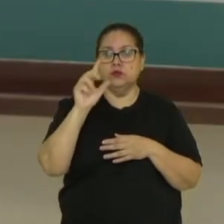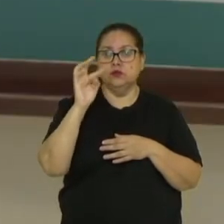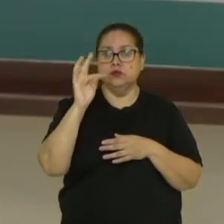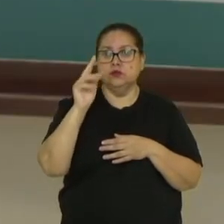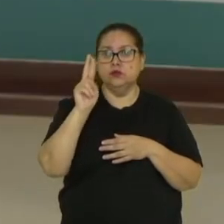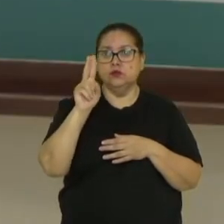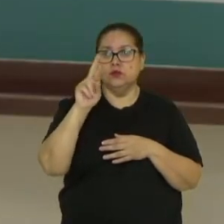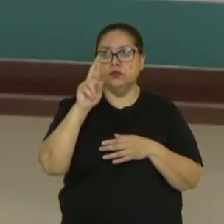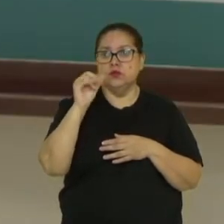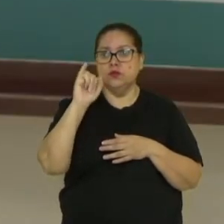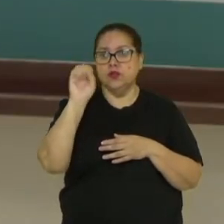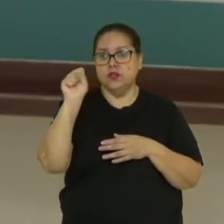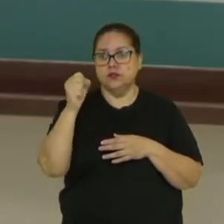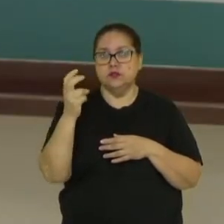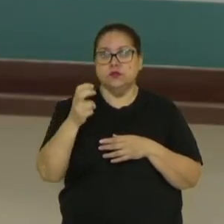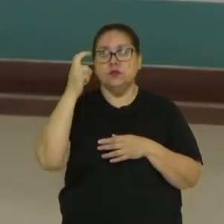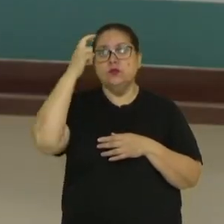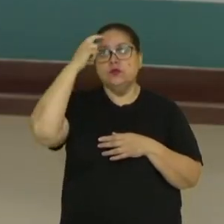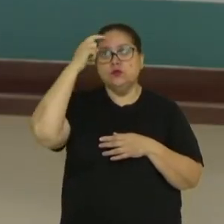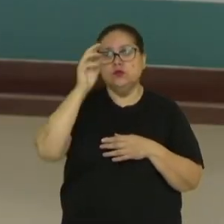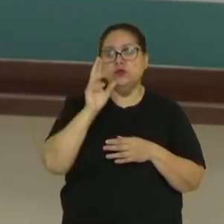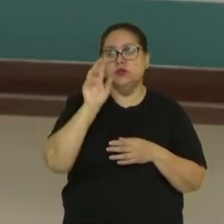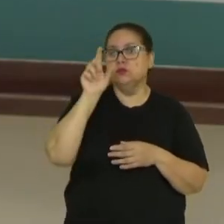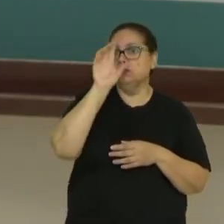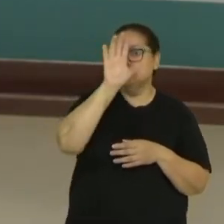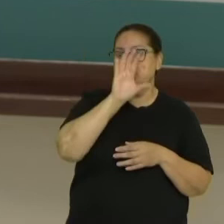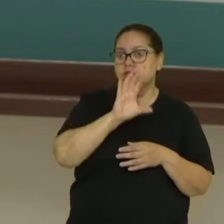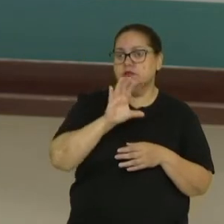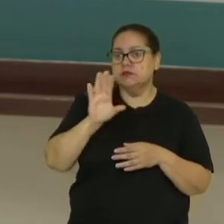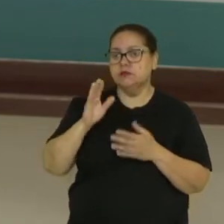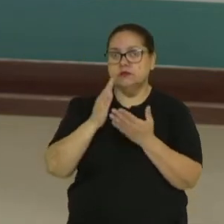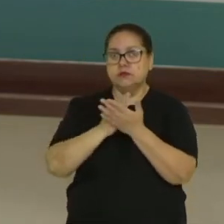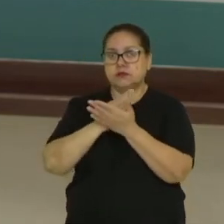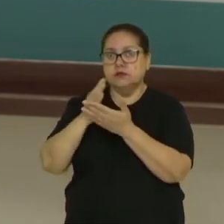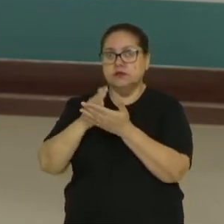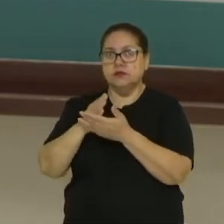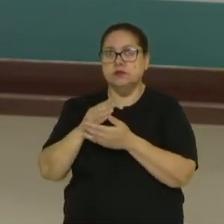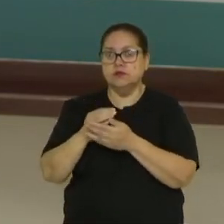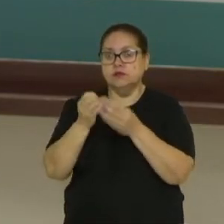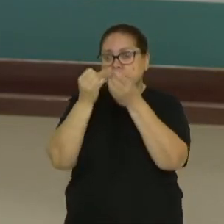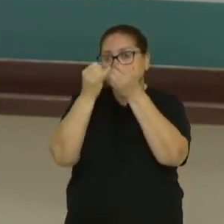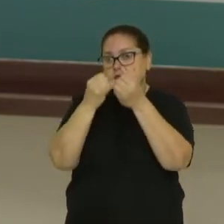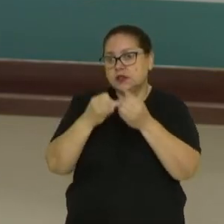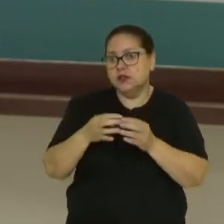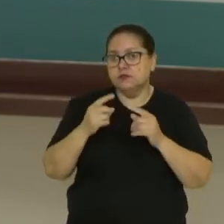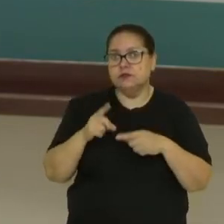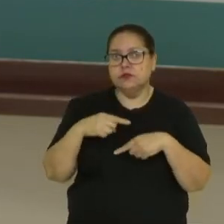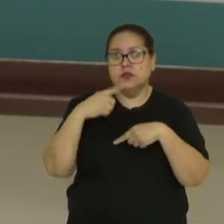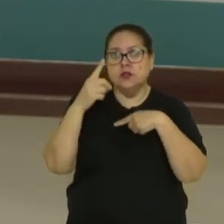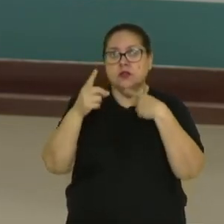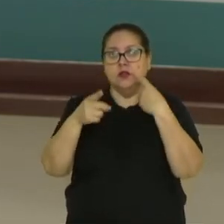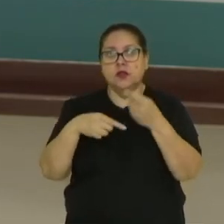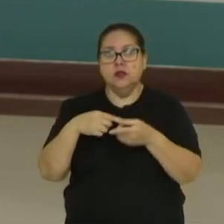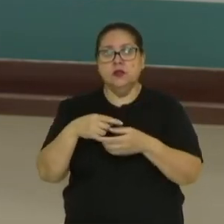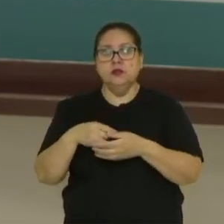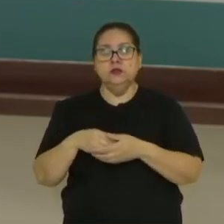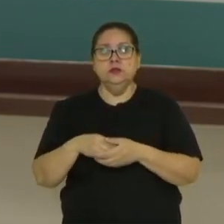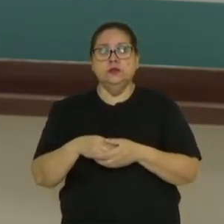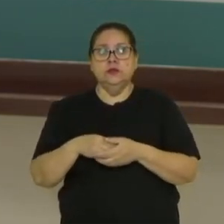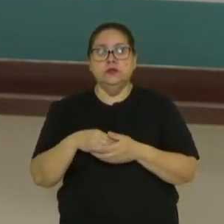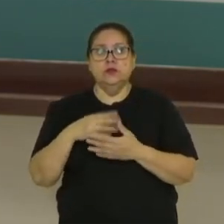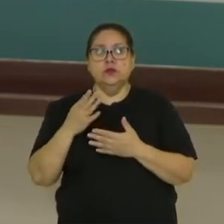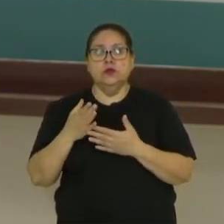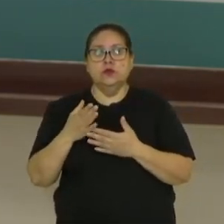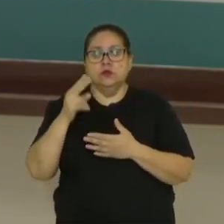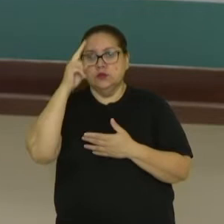por questões de cultura, né? Cada uma das partes nós iremos tratar em detalhes a seguir. Vamos ver aqui então. O critério então